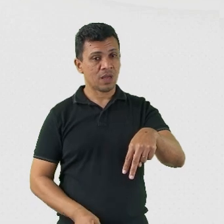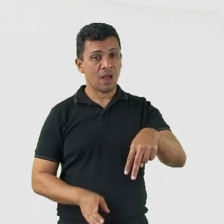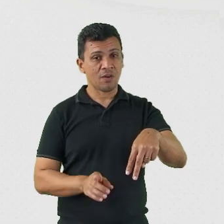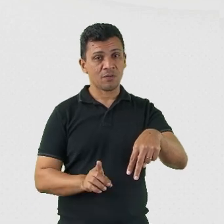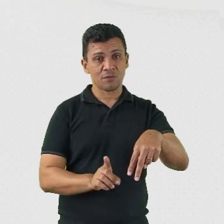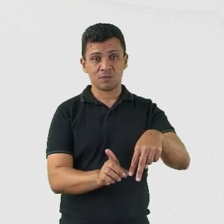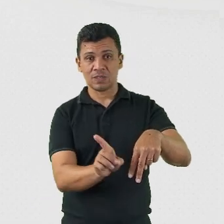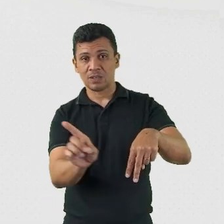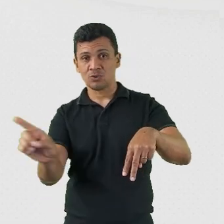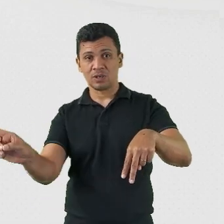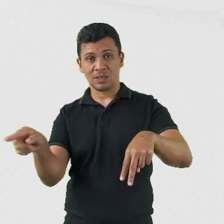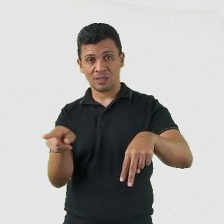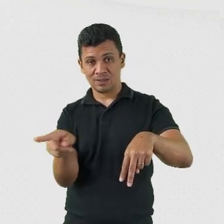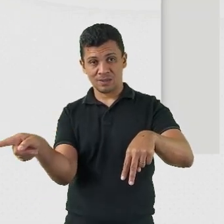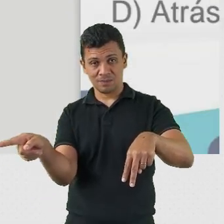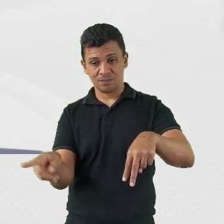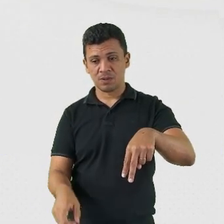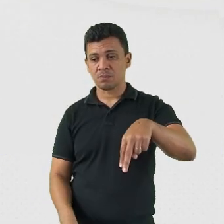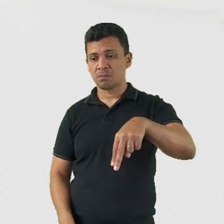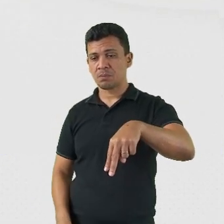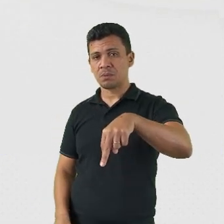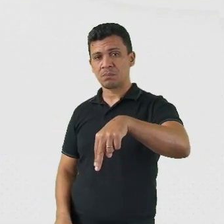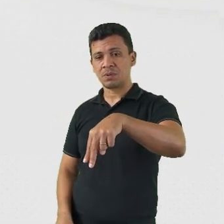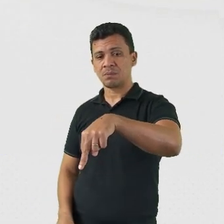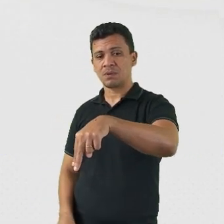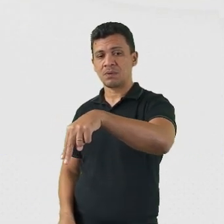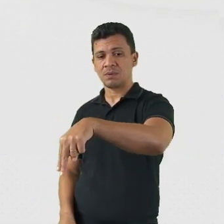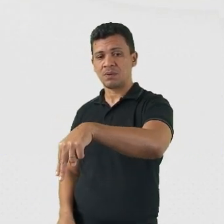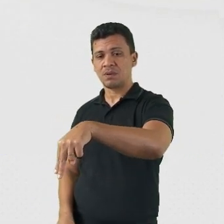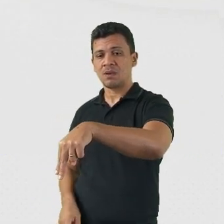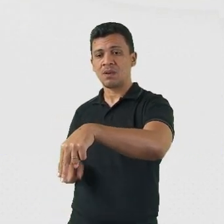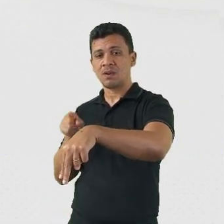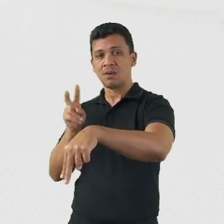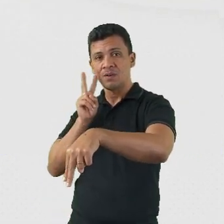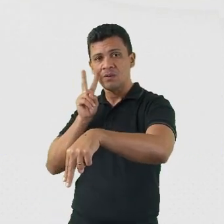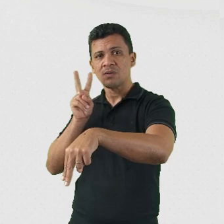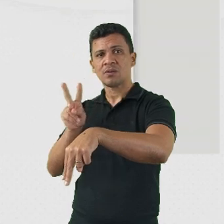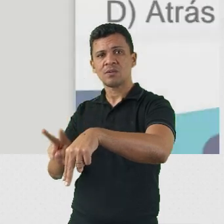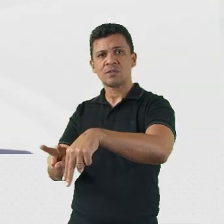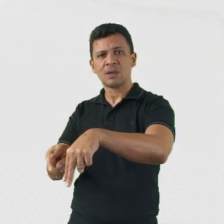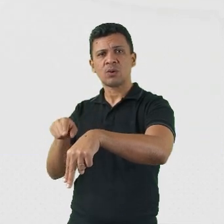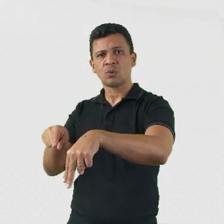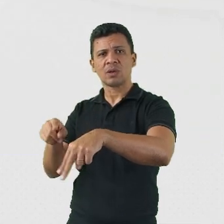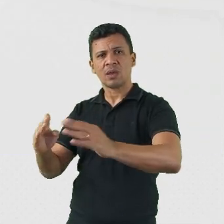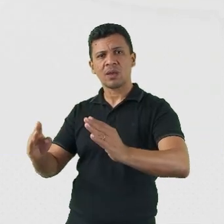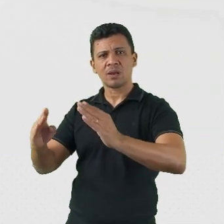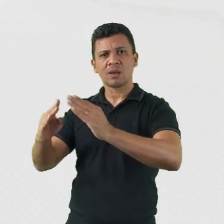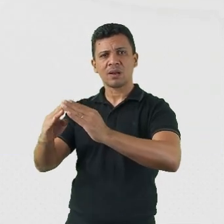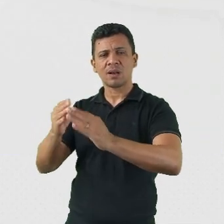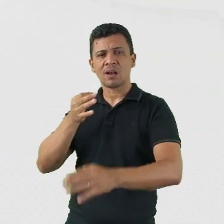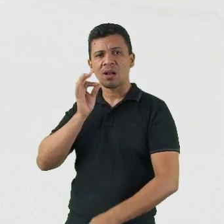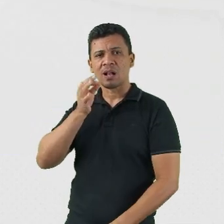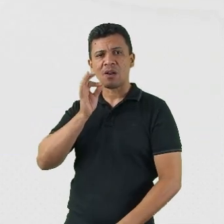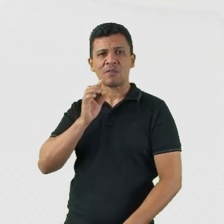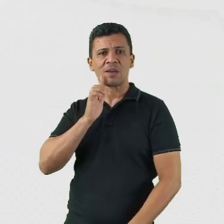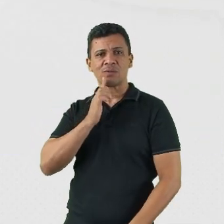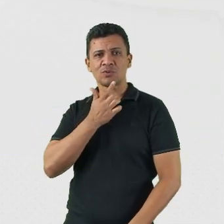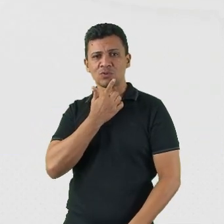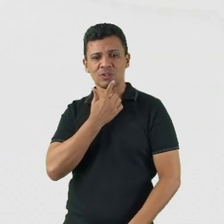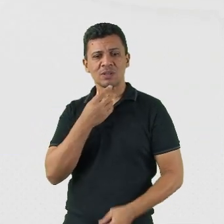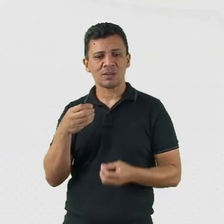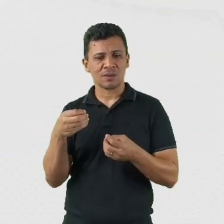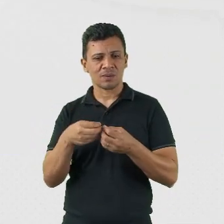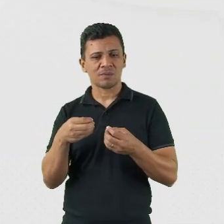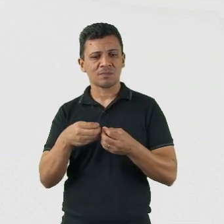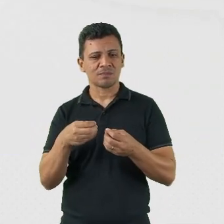à direita, e por fim, is next to the café. Next to the café quer dizer, fica próximo a